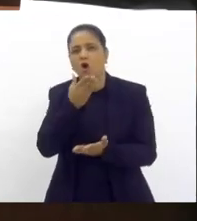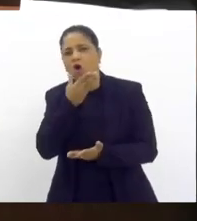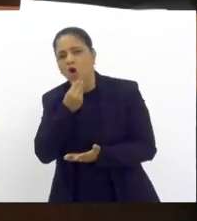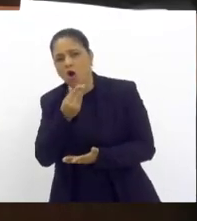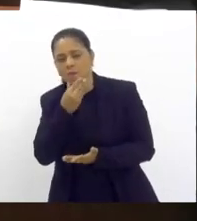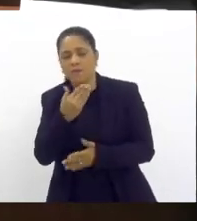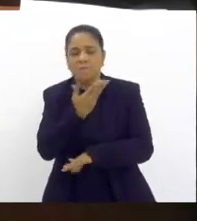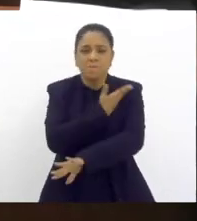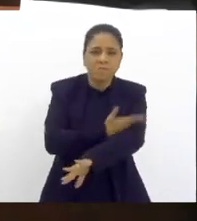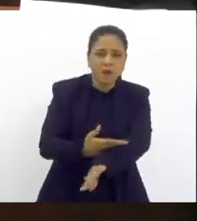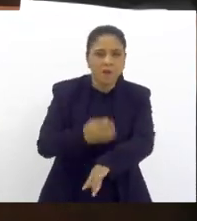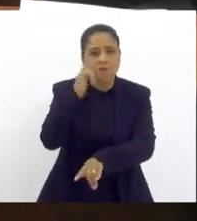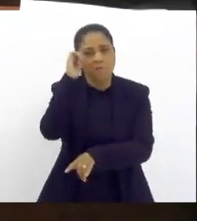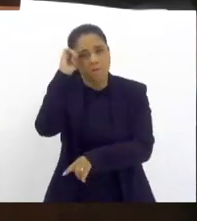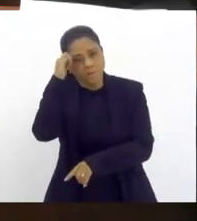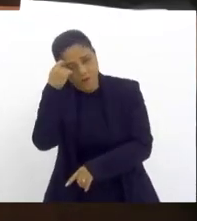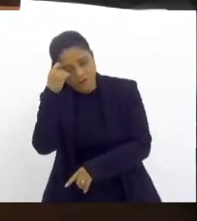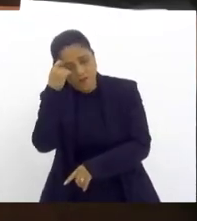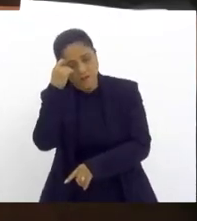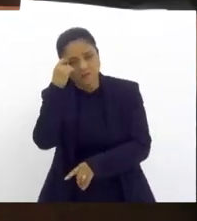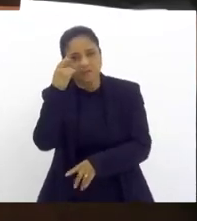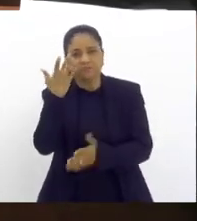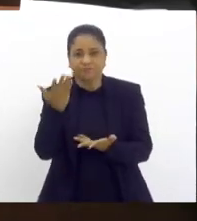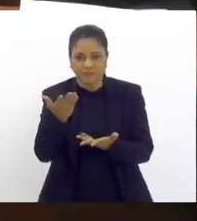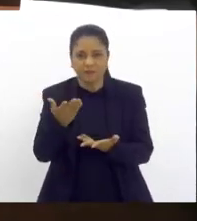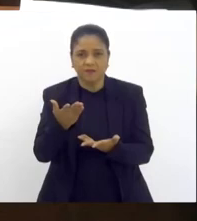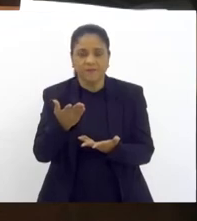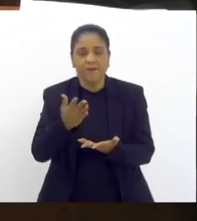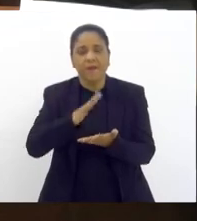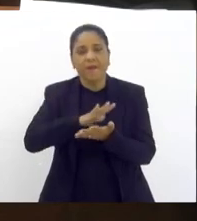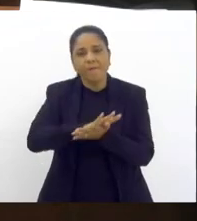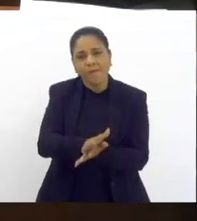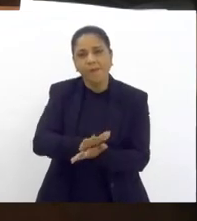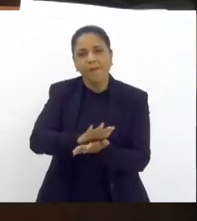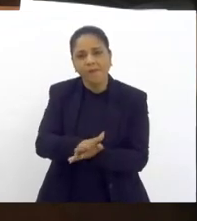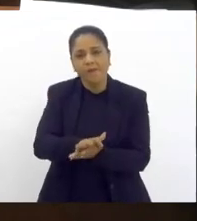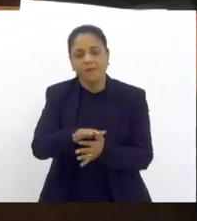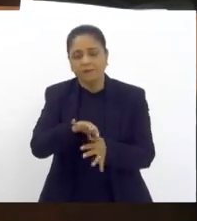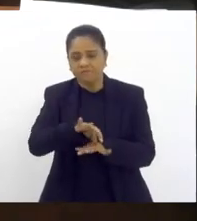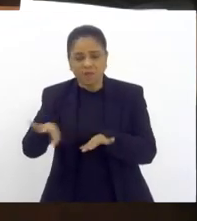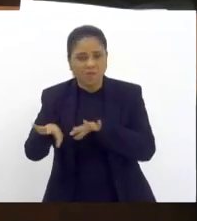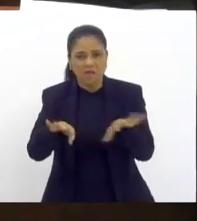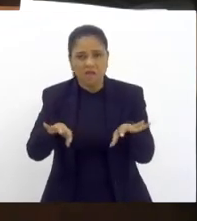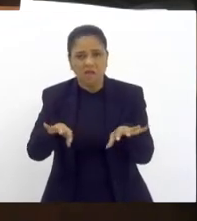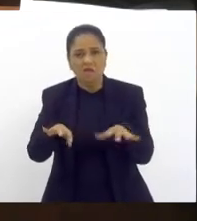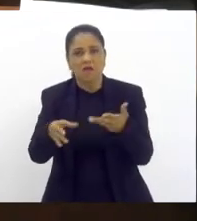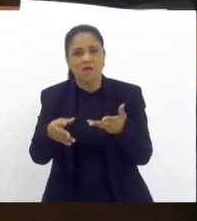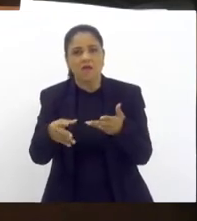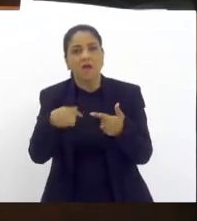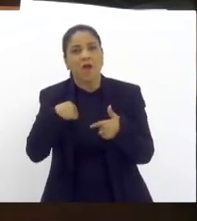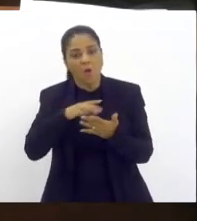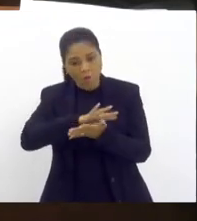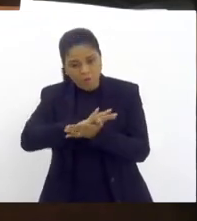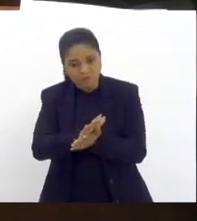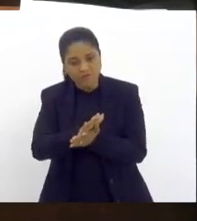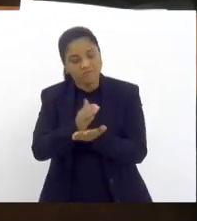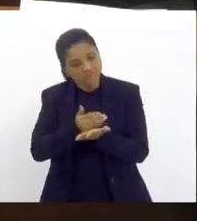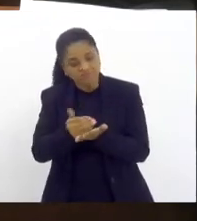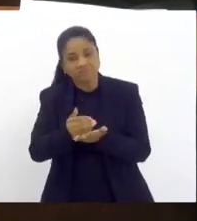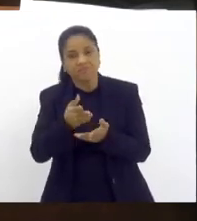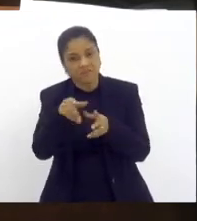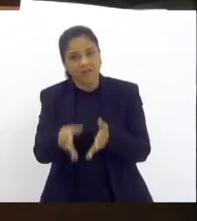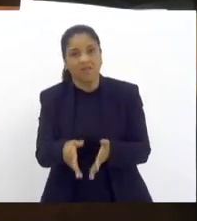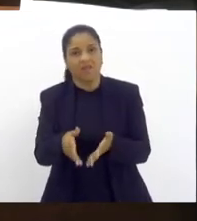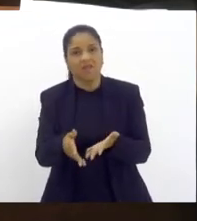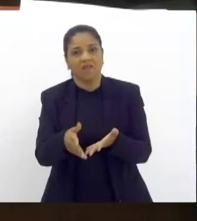entre outros. É a segregação no nosso país, Rodrigo. Só que eles esquecem que o preconceito parte deles mesmo. Eu não vi